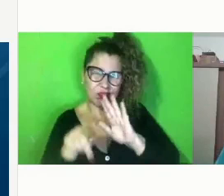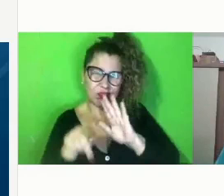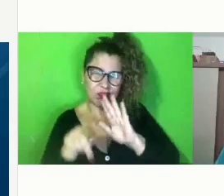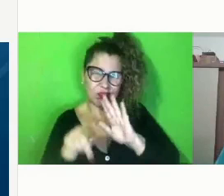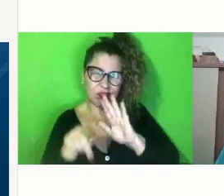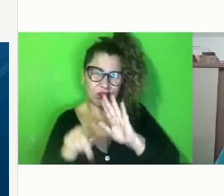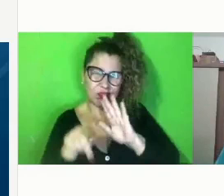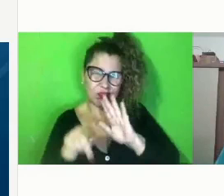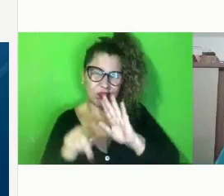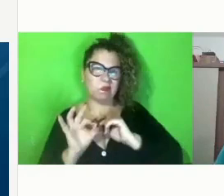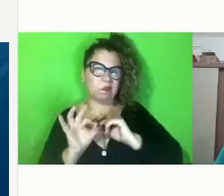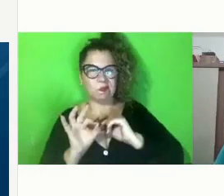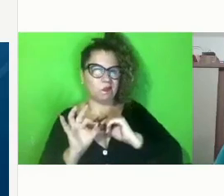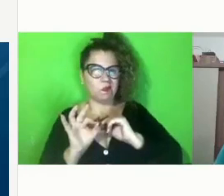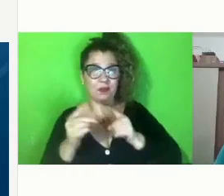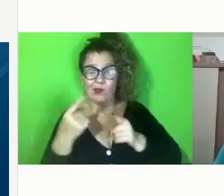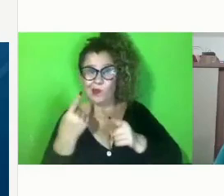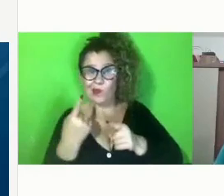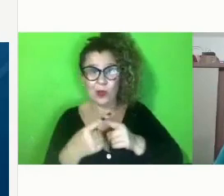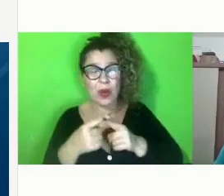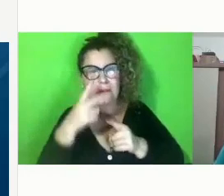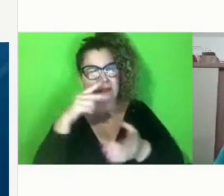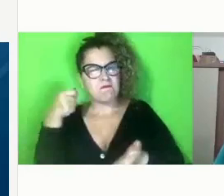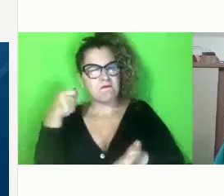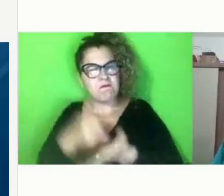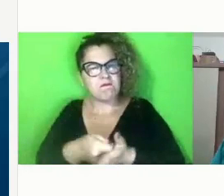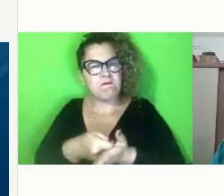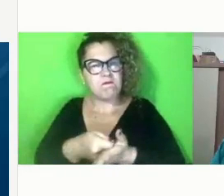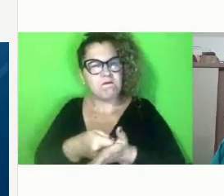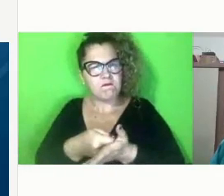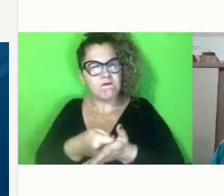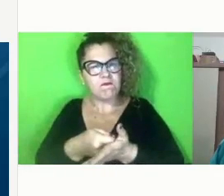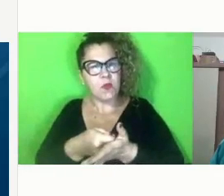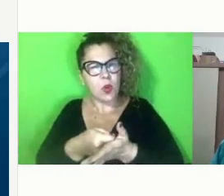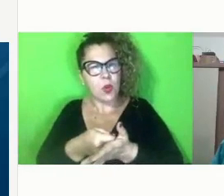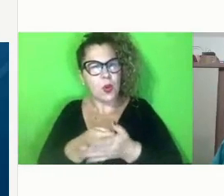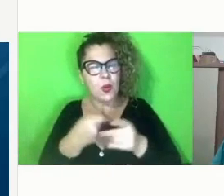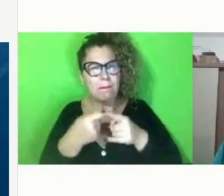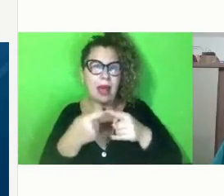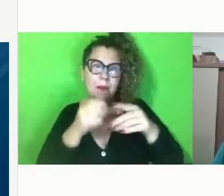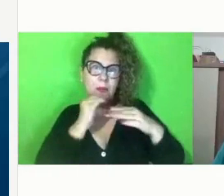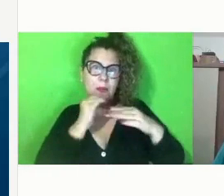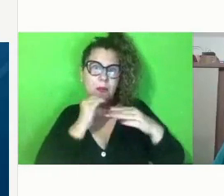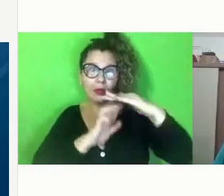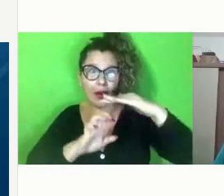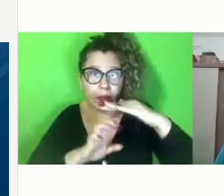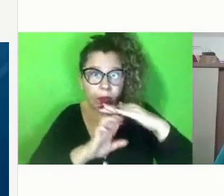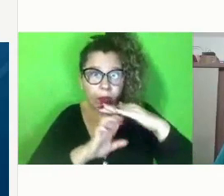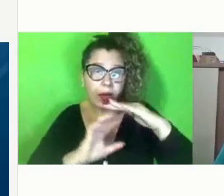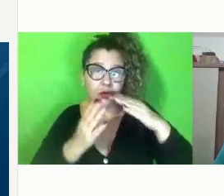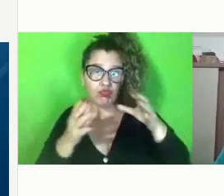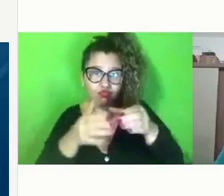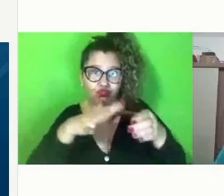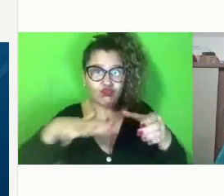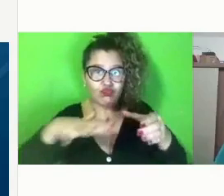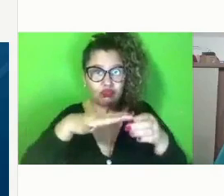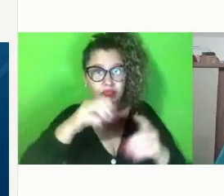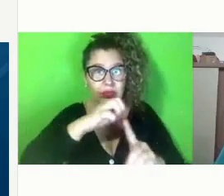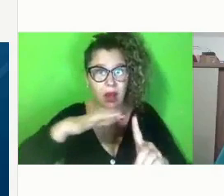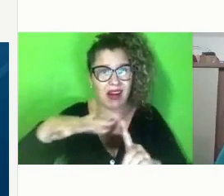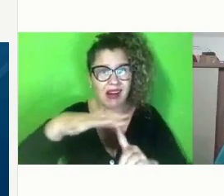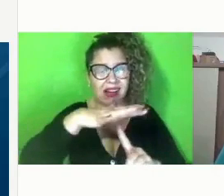você impor uma situação para uma empresa, para um setor da sociedade, é difícil